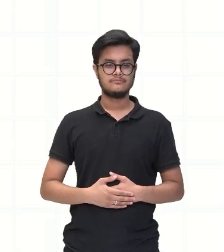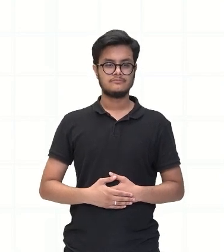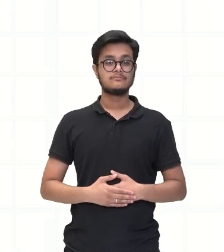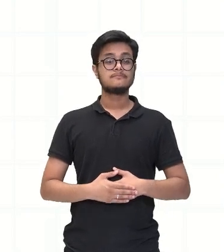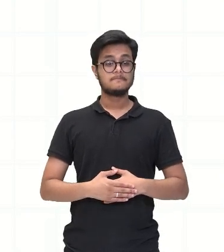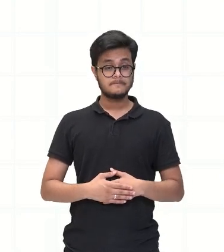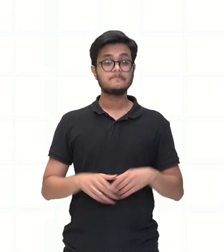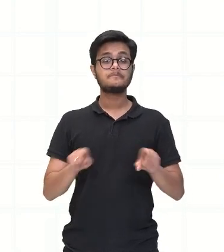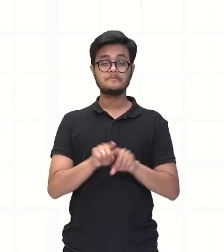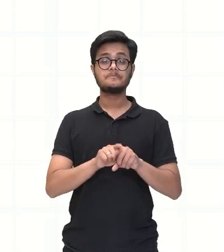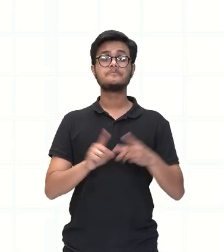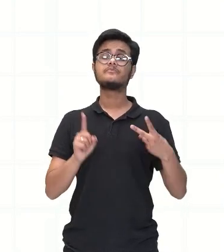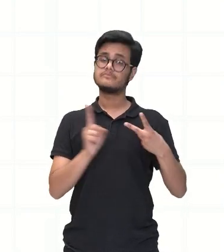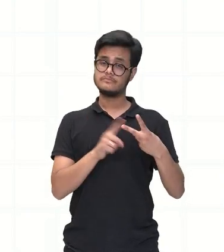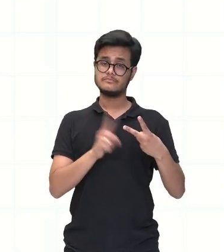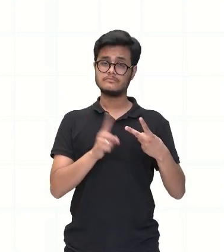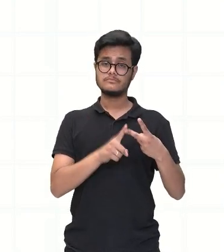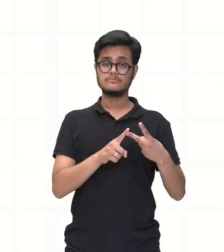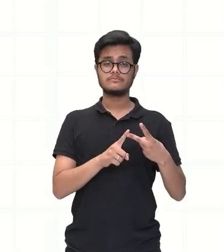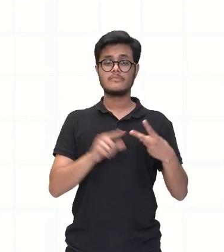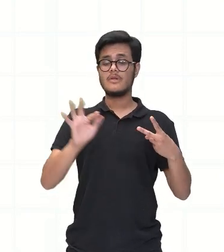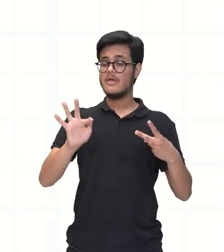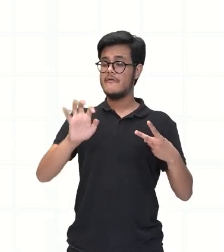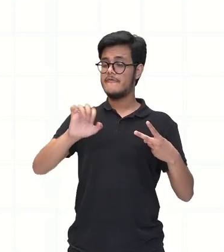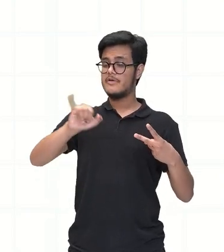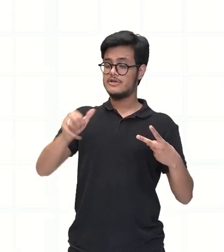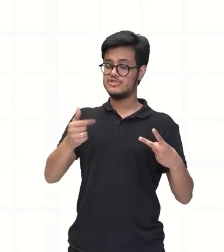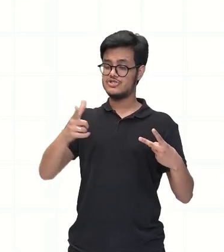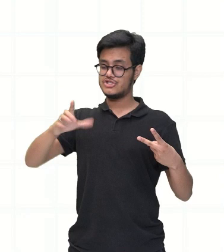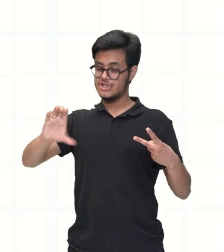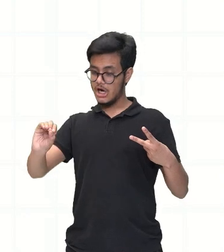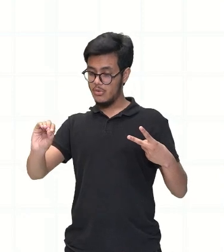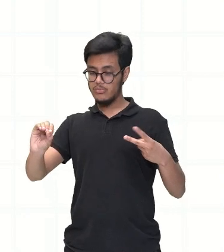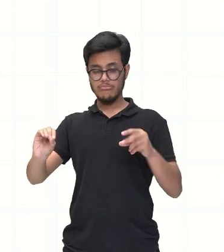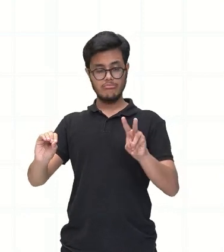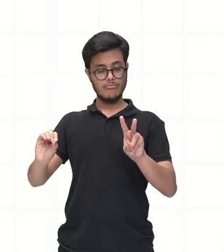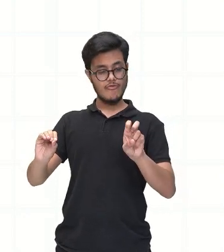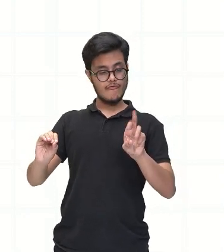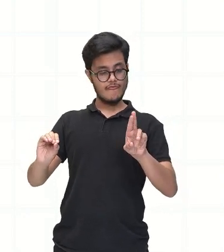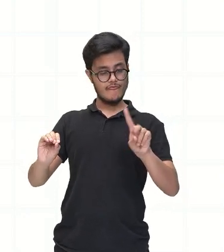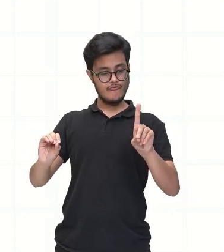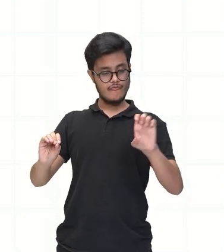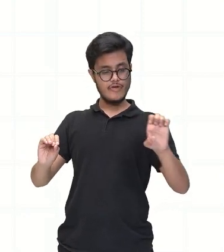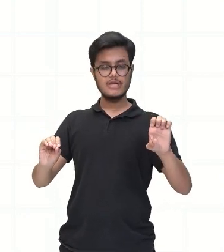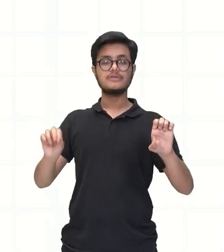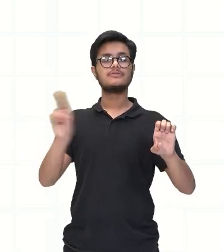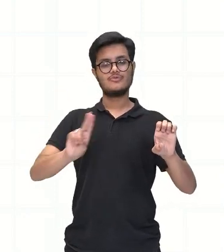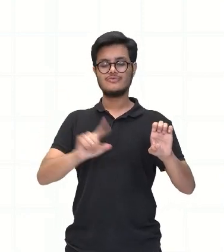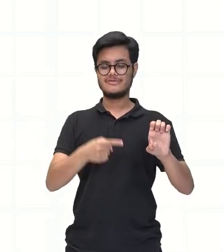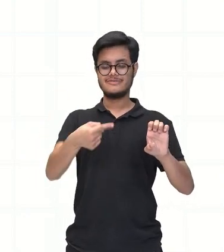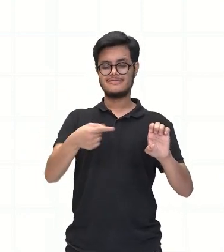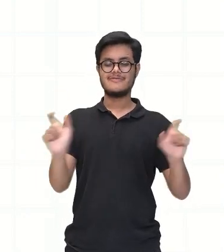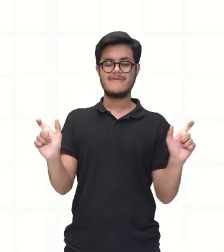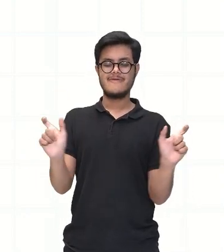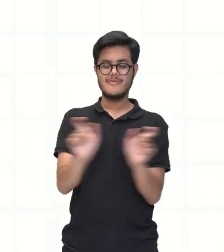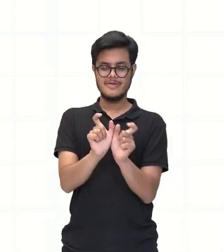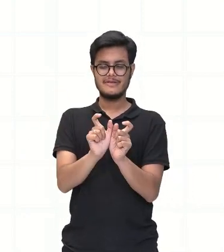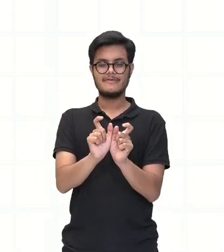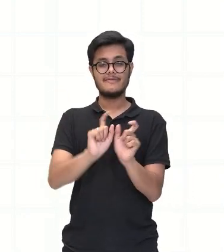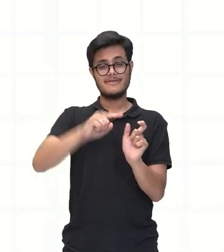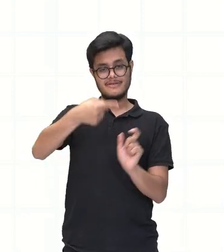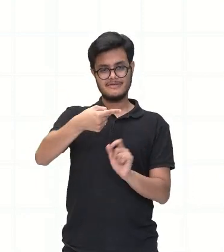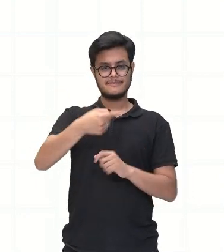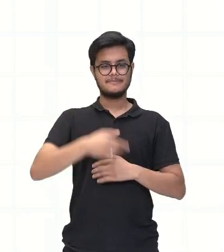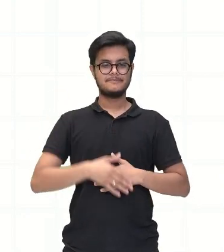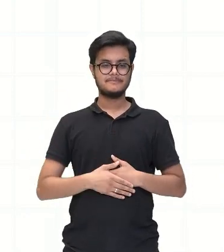Assim como o feijão verde. Feijão verde, no mundo das plantas também você vai utilizar o